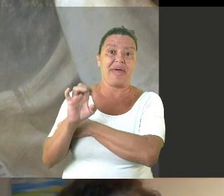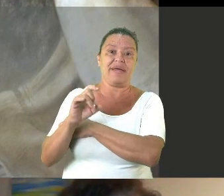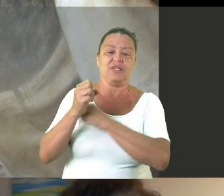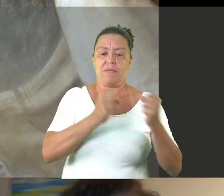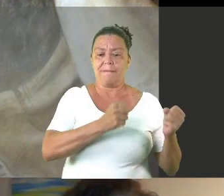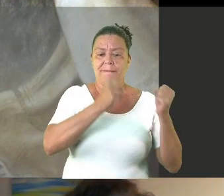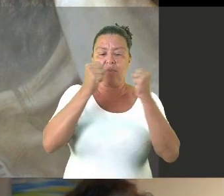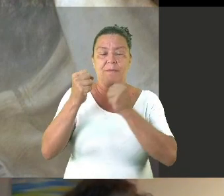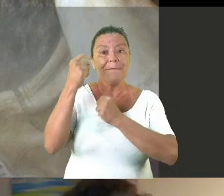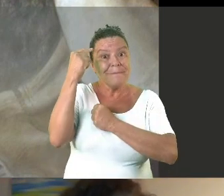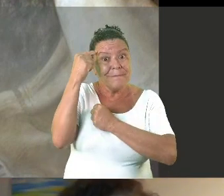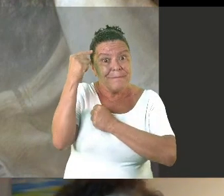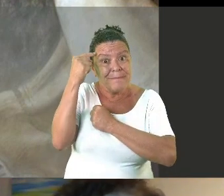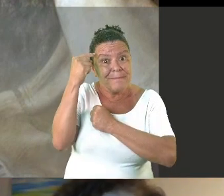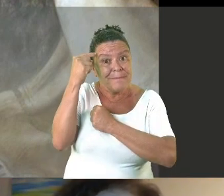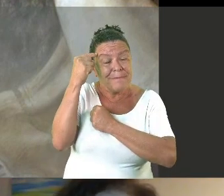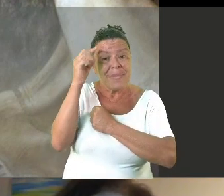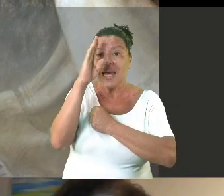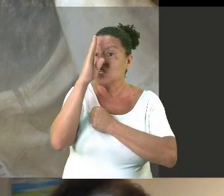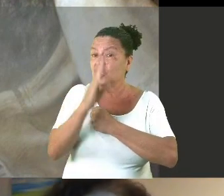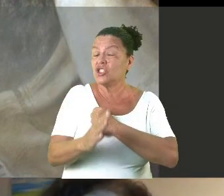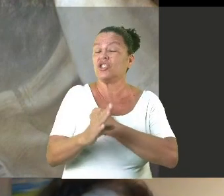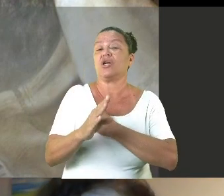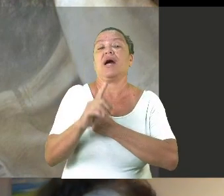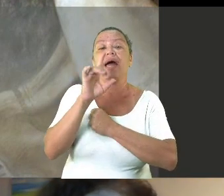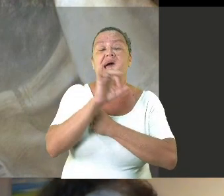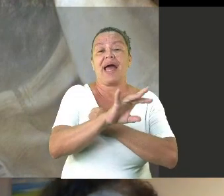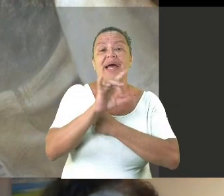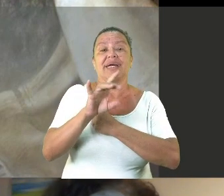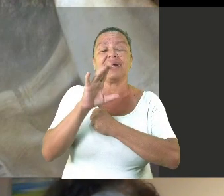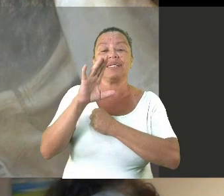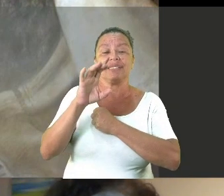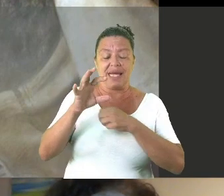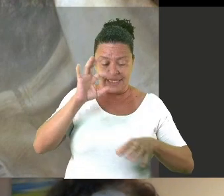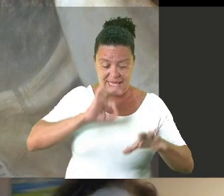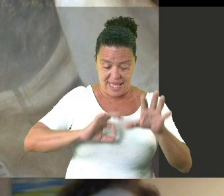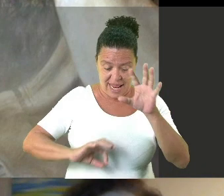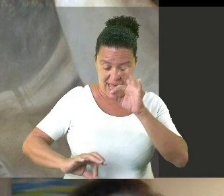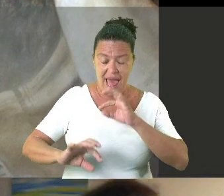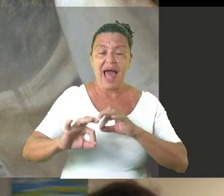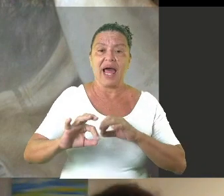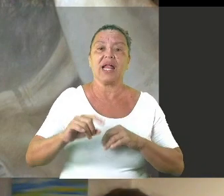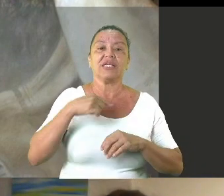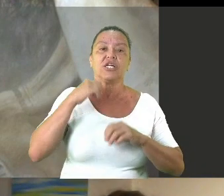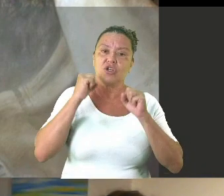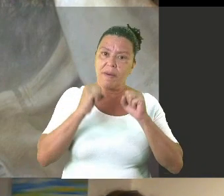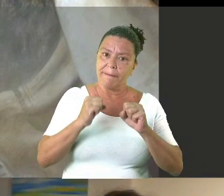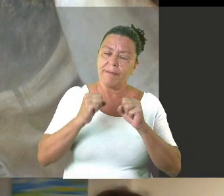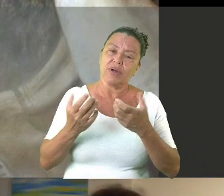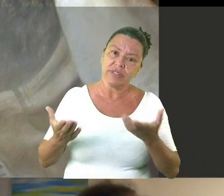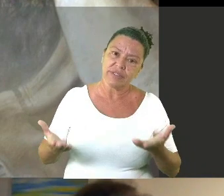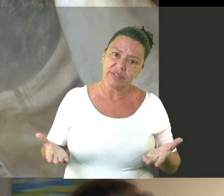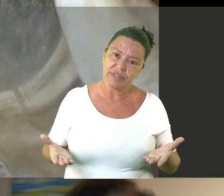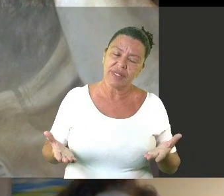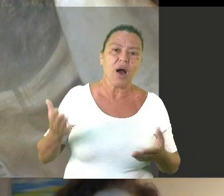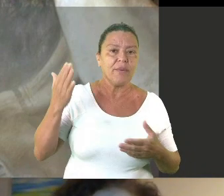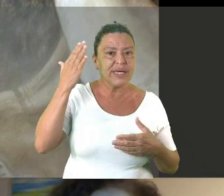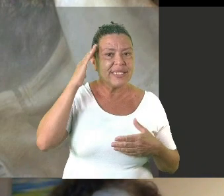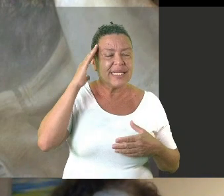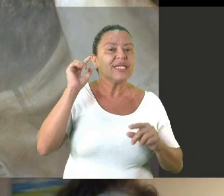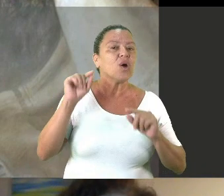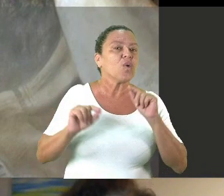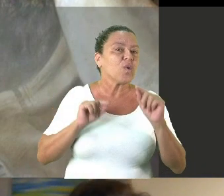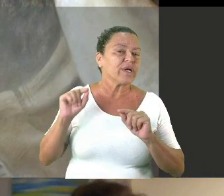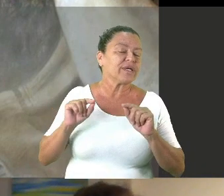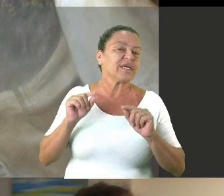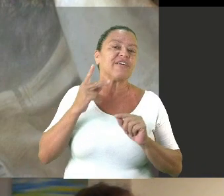poder mental, e cujo destino final é cada célula. Nós podemos então entender por que é